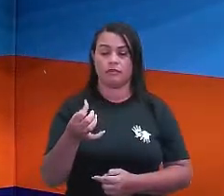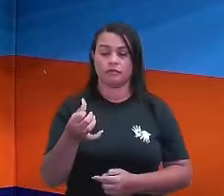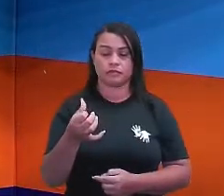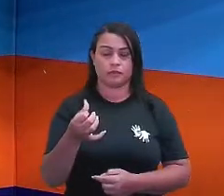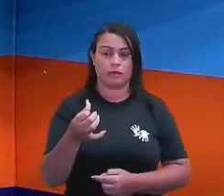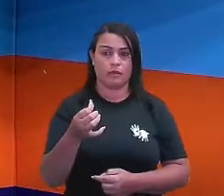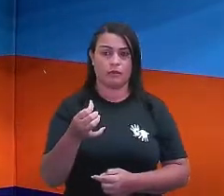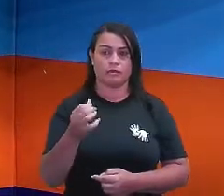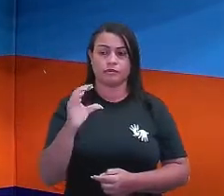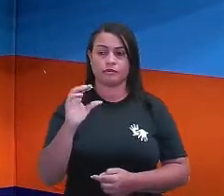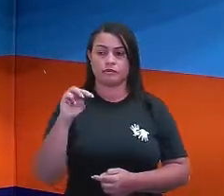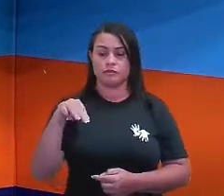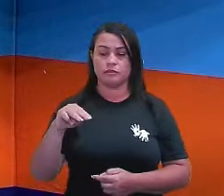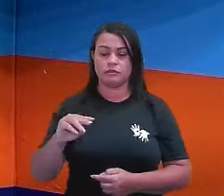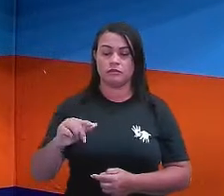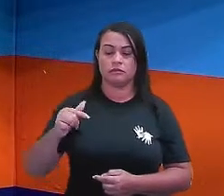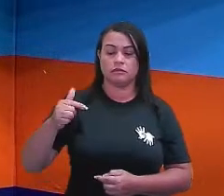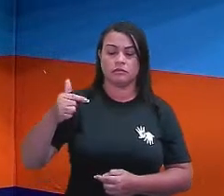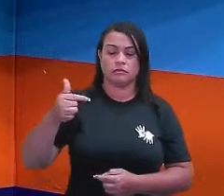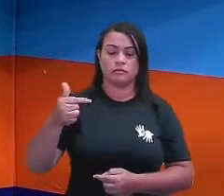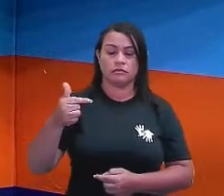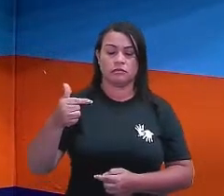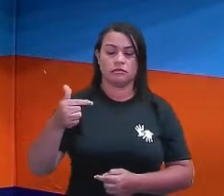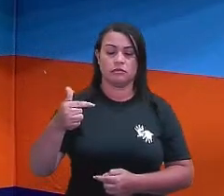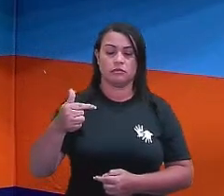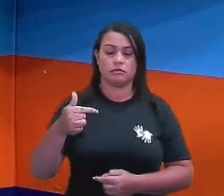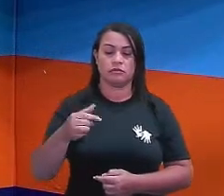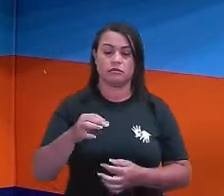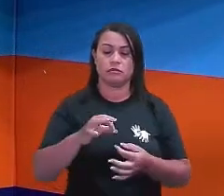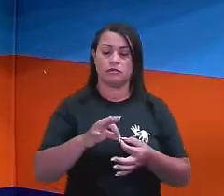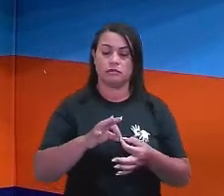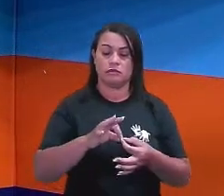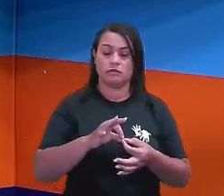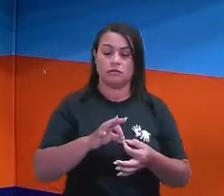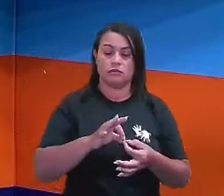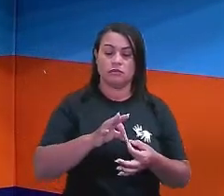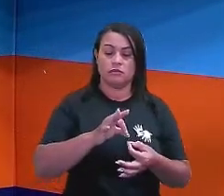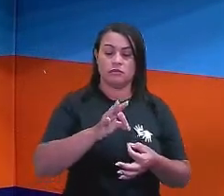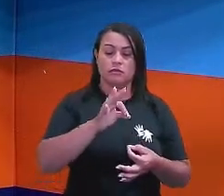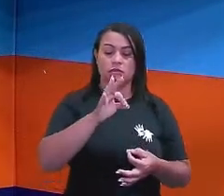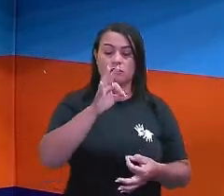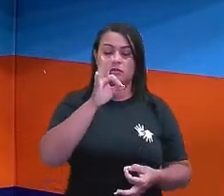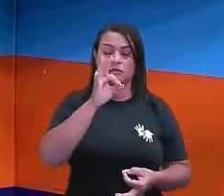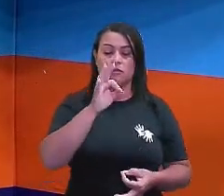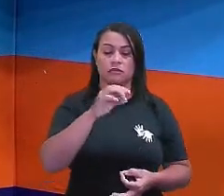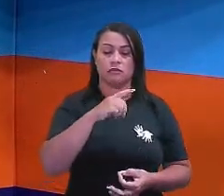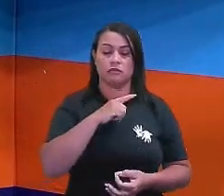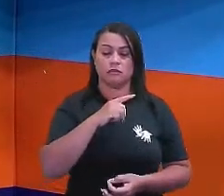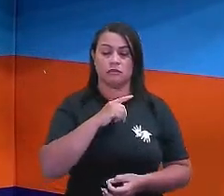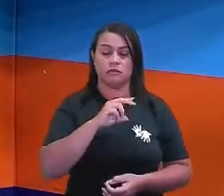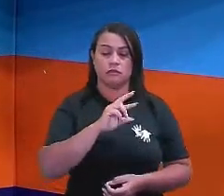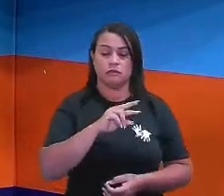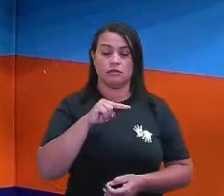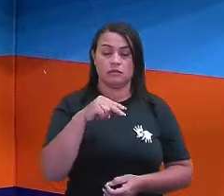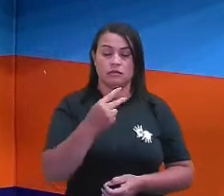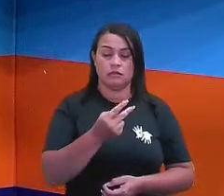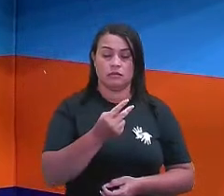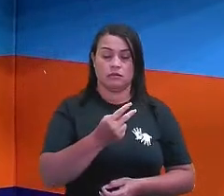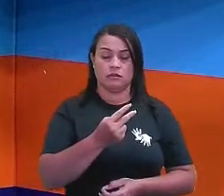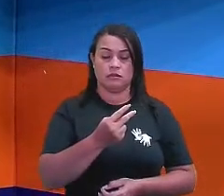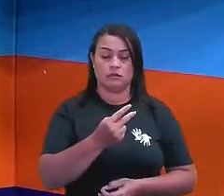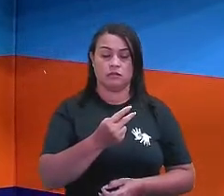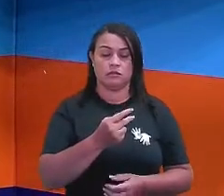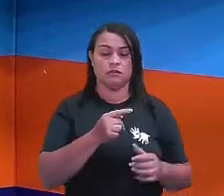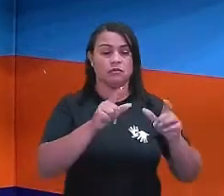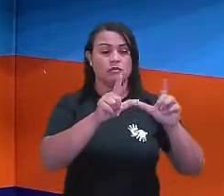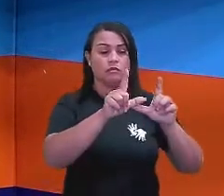ao quadrado, tá? Se eu aumento, né? Aqui no caso, dupliquei. Vou duplicar